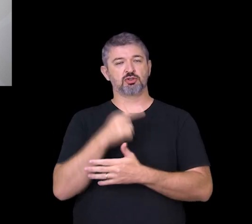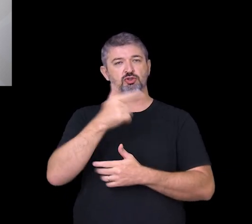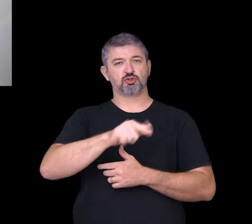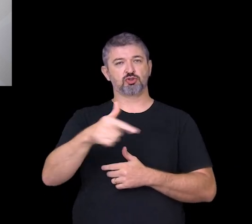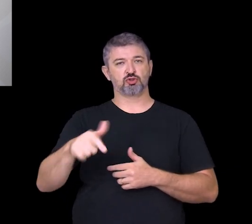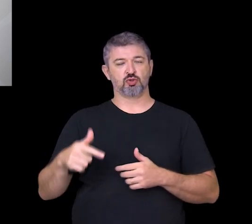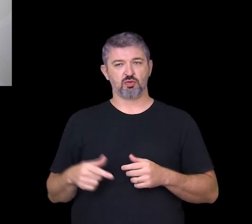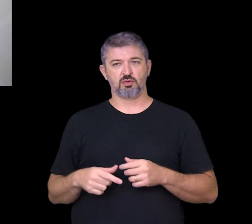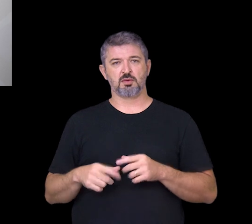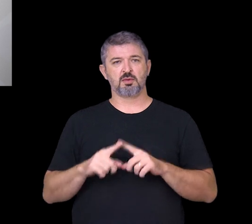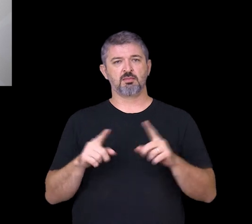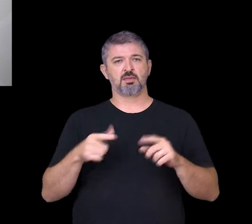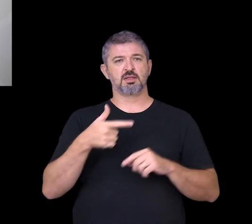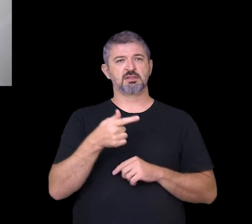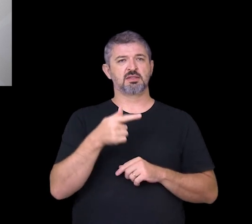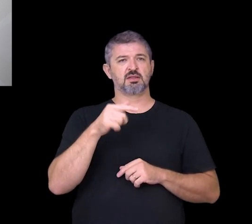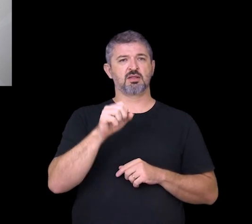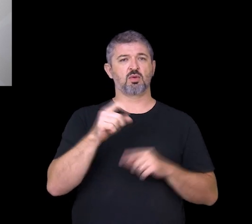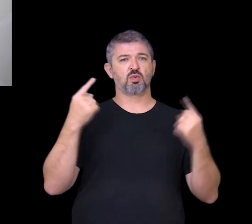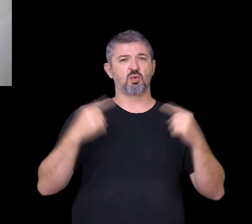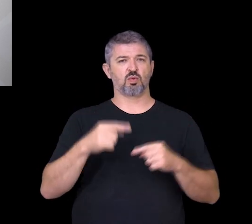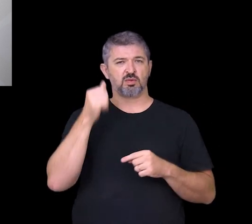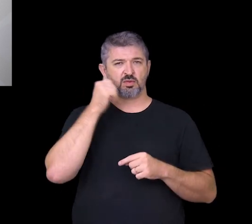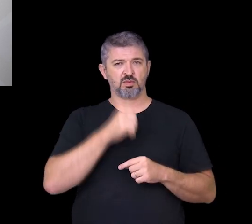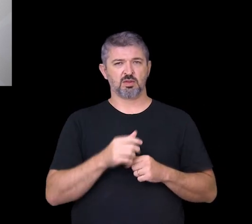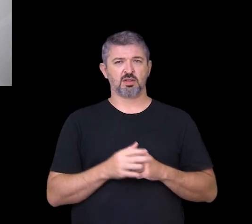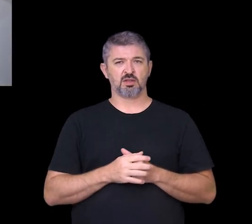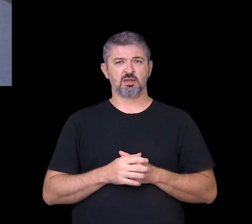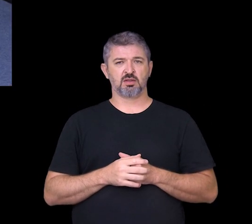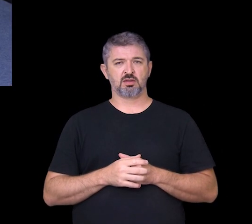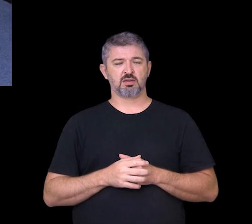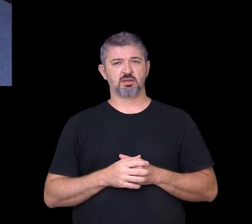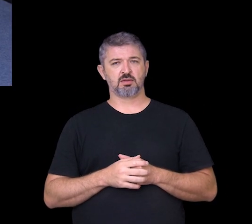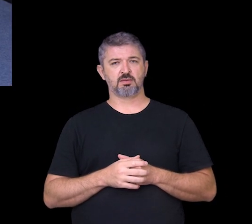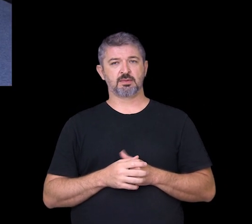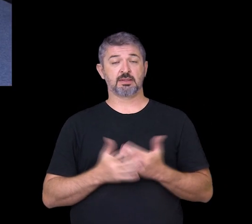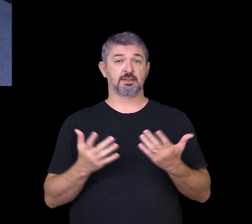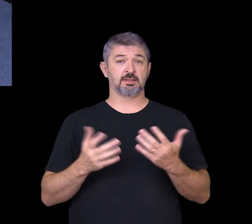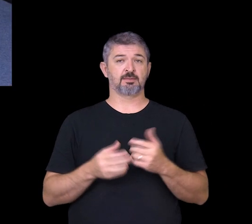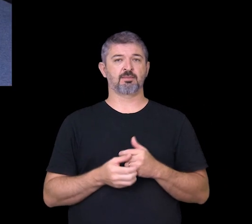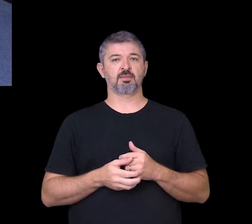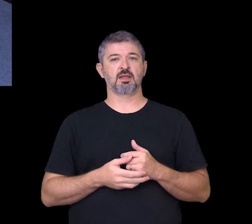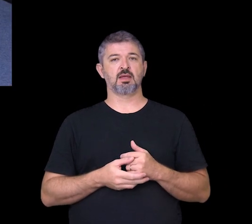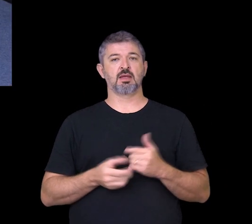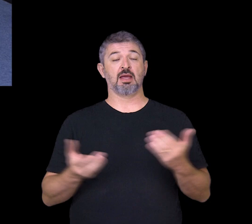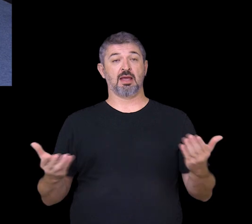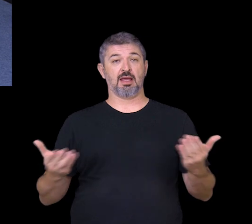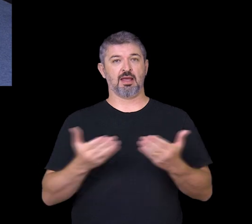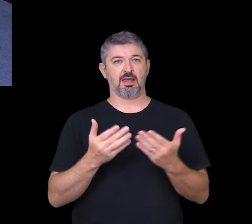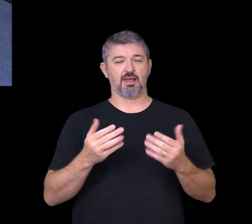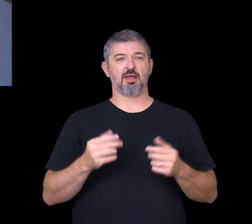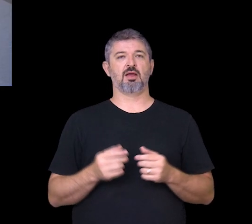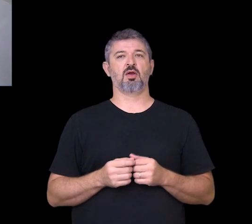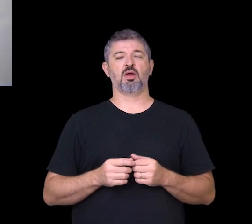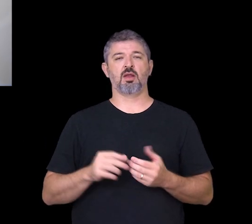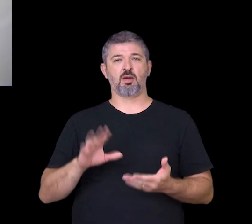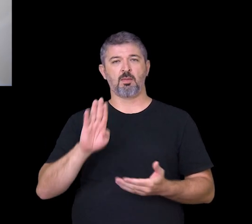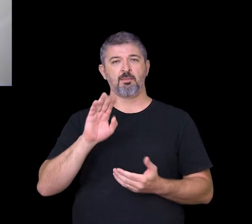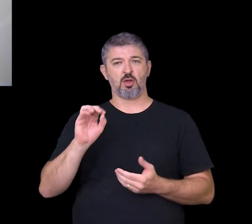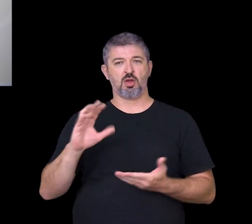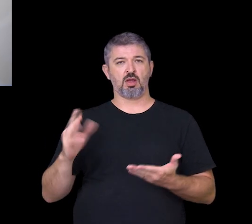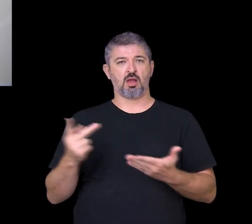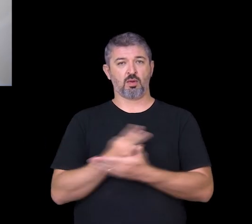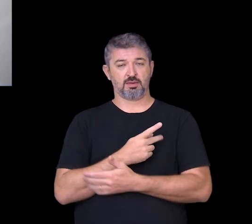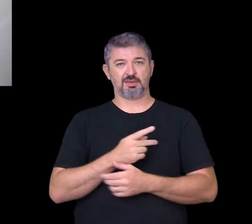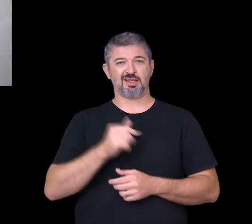casos, né? E sendo que 78 foram contra as mulheres. E agora as ocorrências